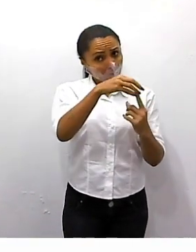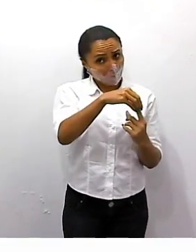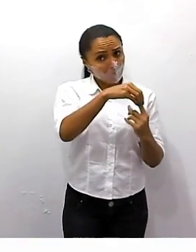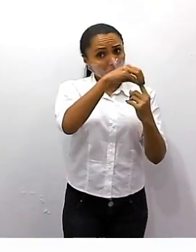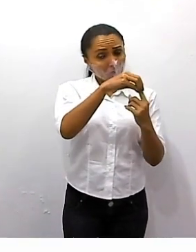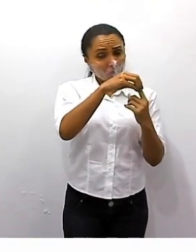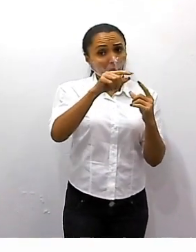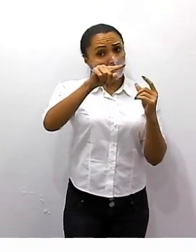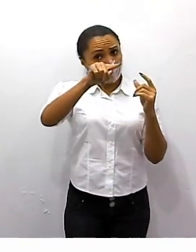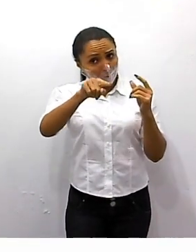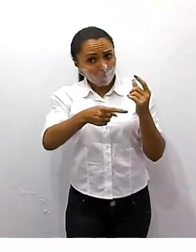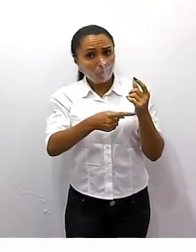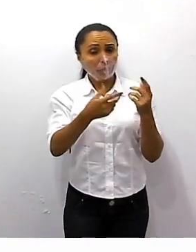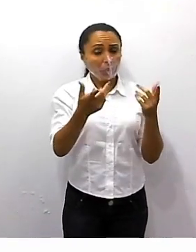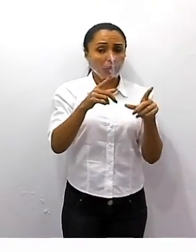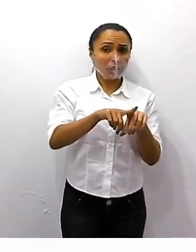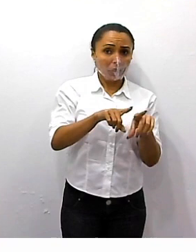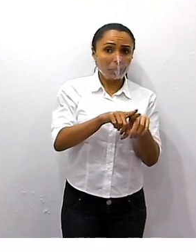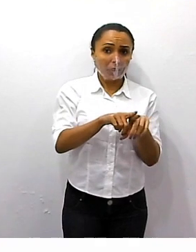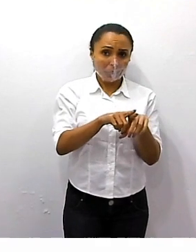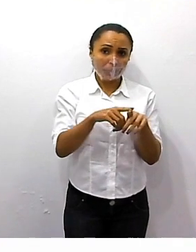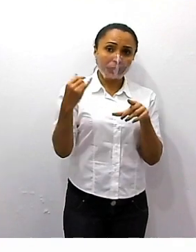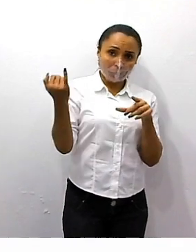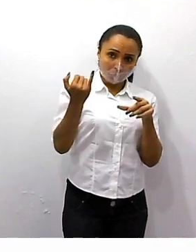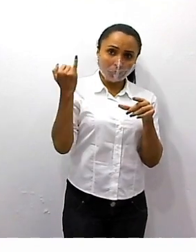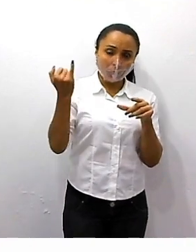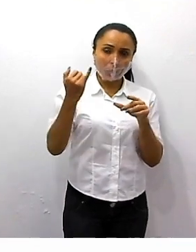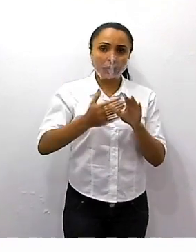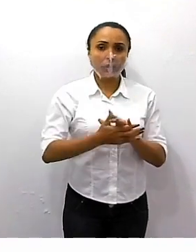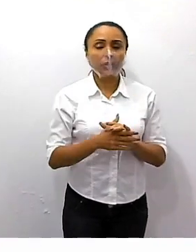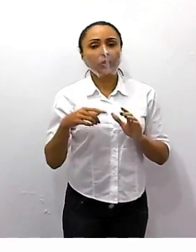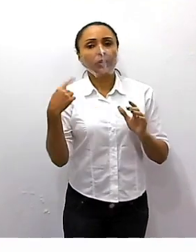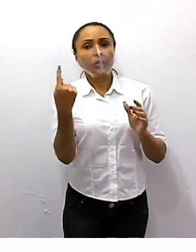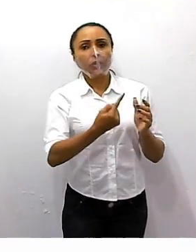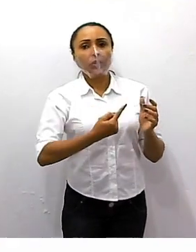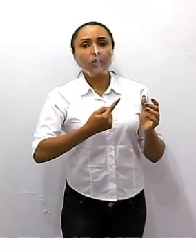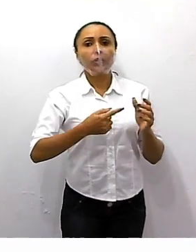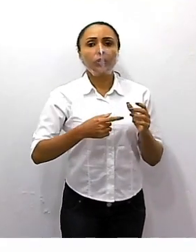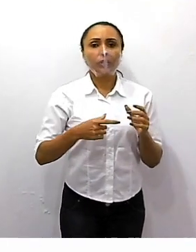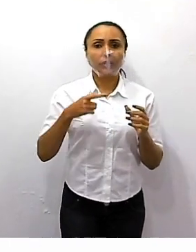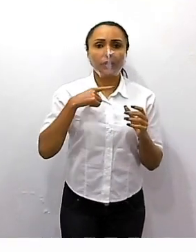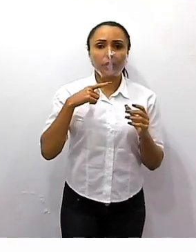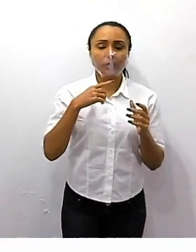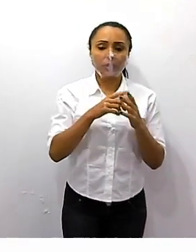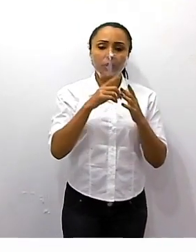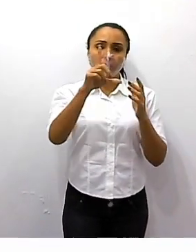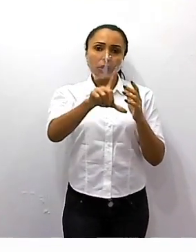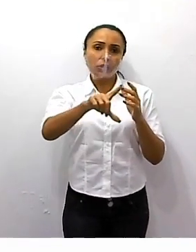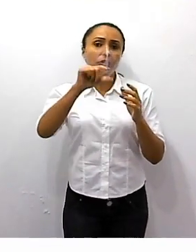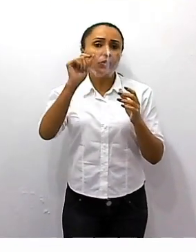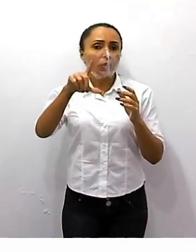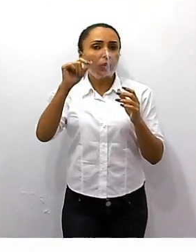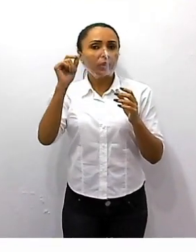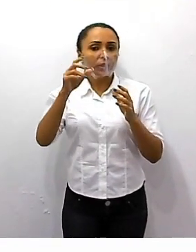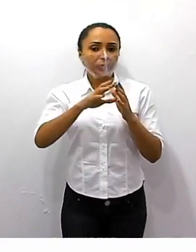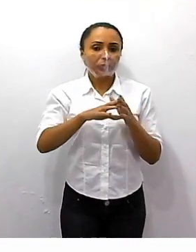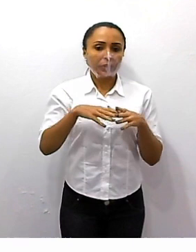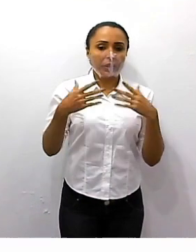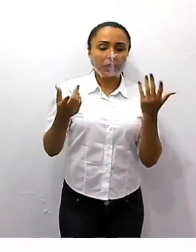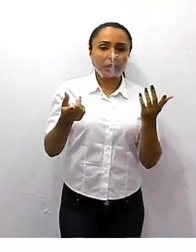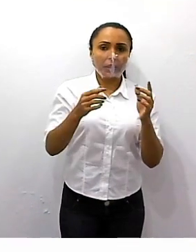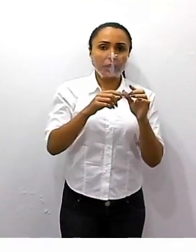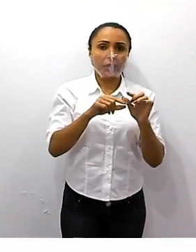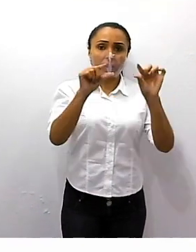vírgula é um desses assuntos, ok? Então nós temos aí, ó, escolha a alternativa em que a oração